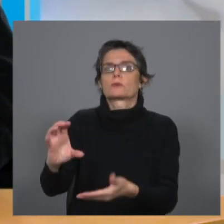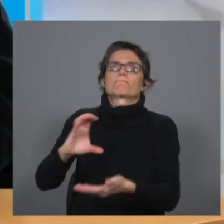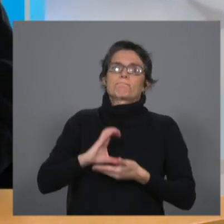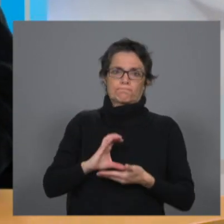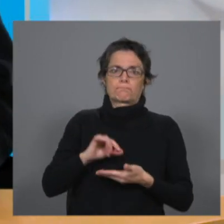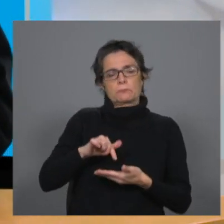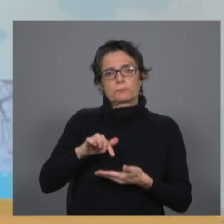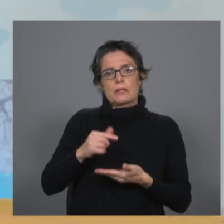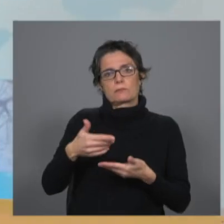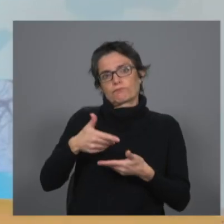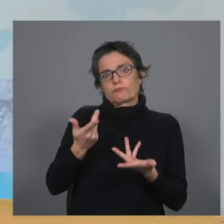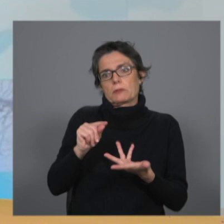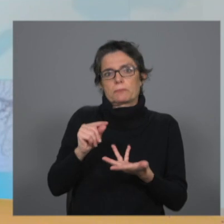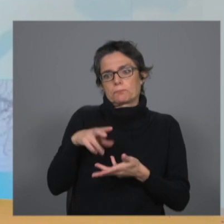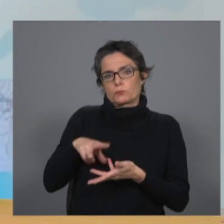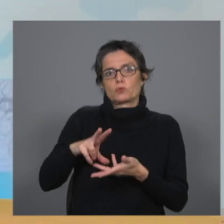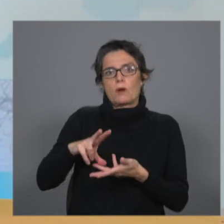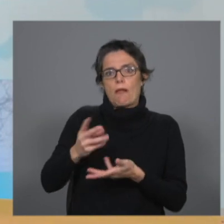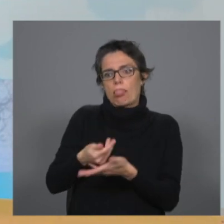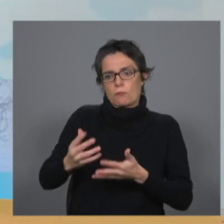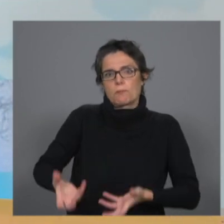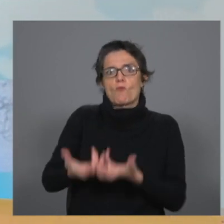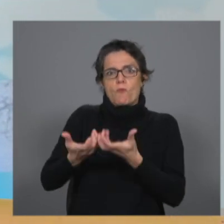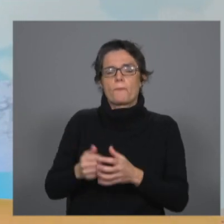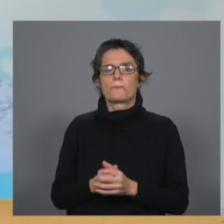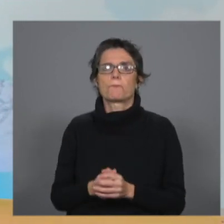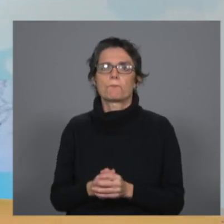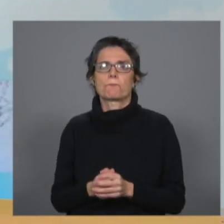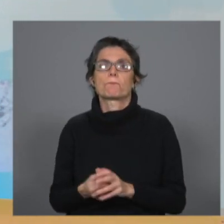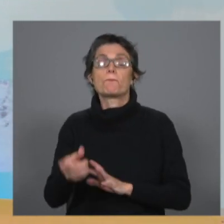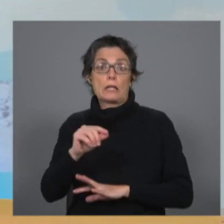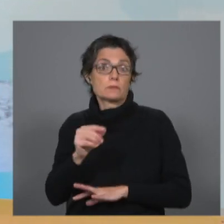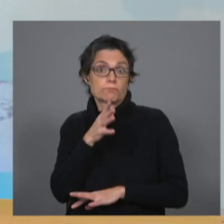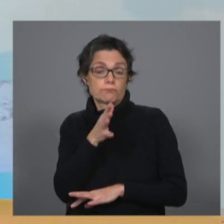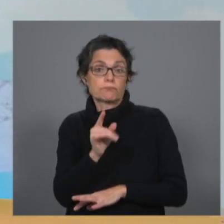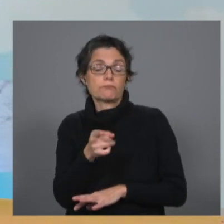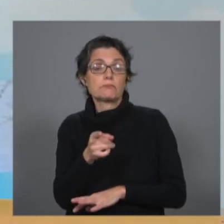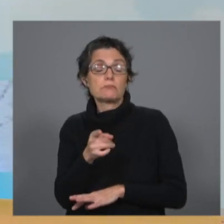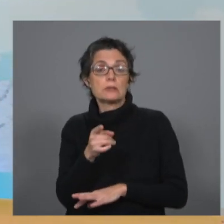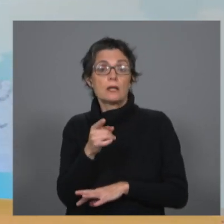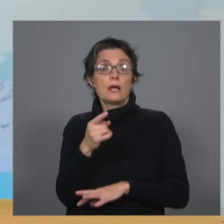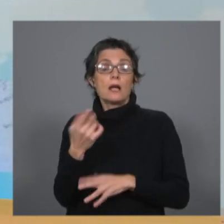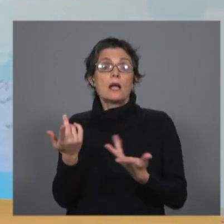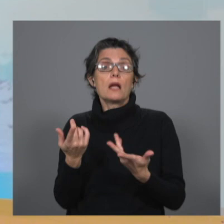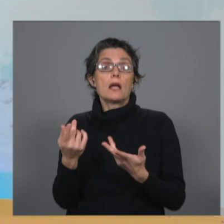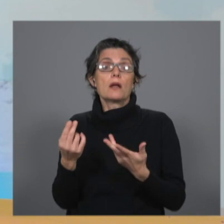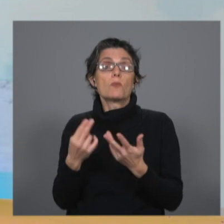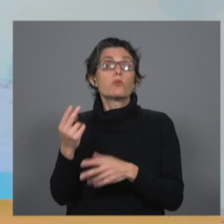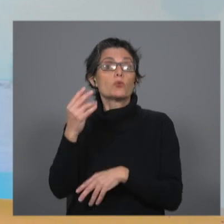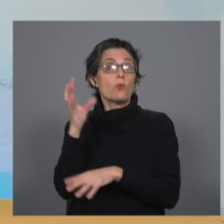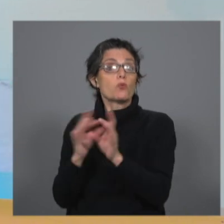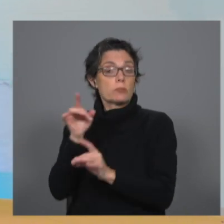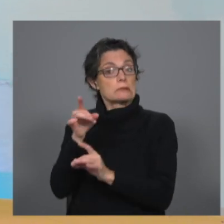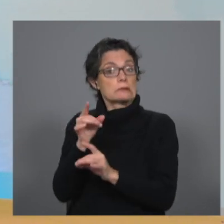nessa recuperação económica. É também uma União Europeia que começa o ano sem um importante Estado-membro,